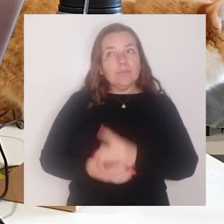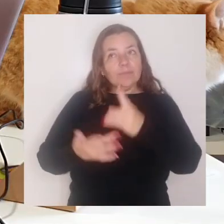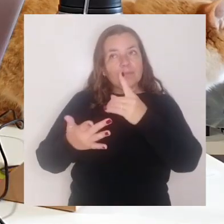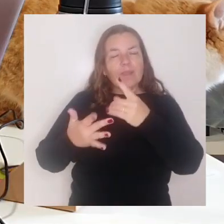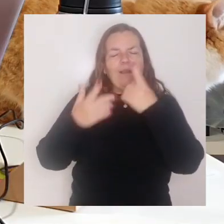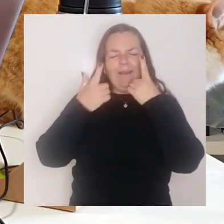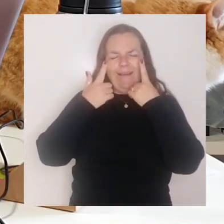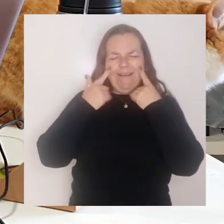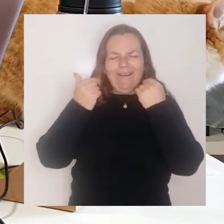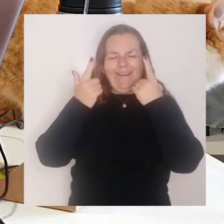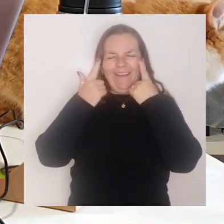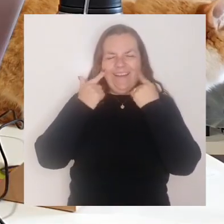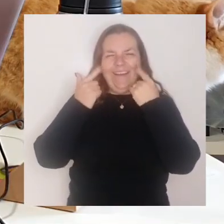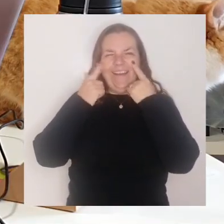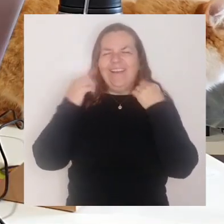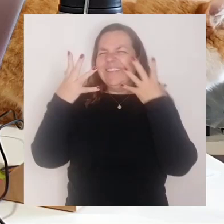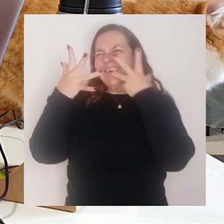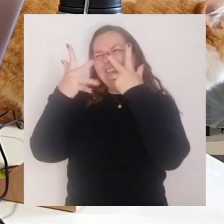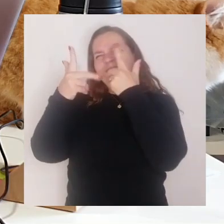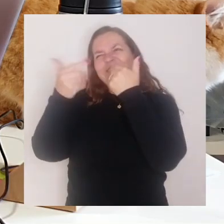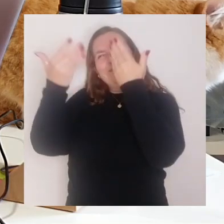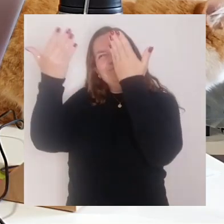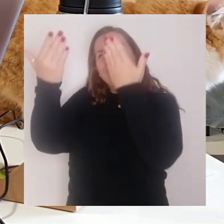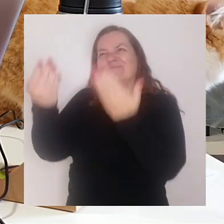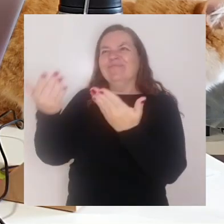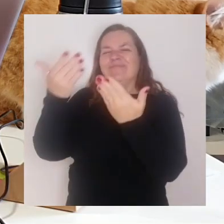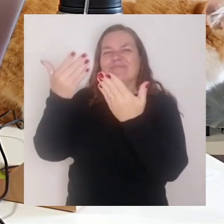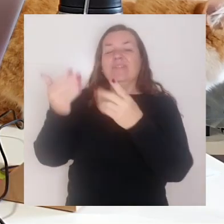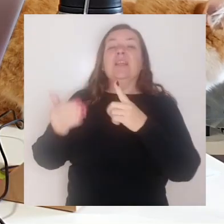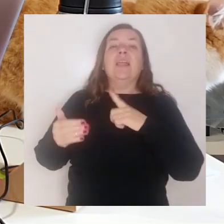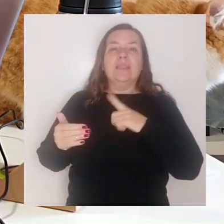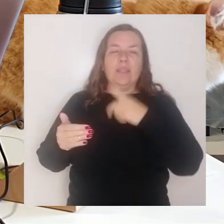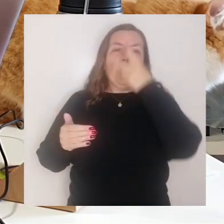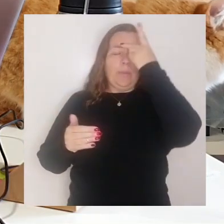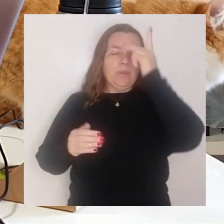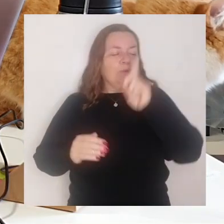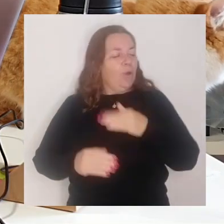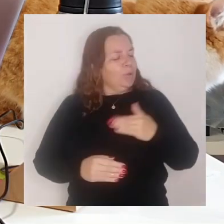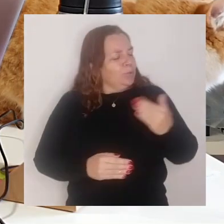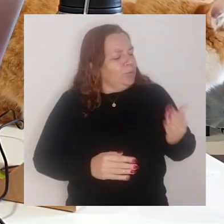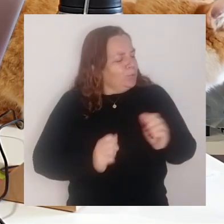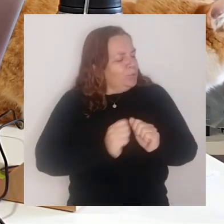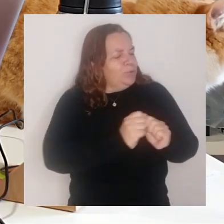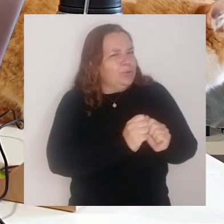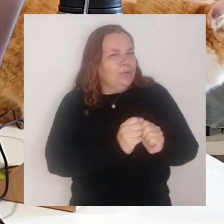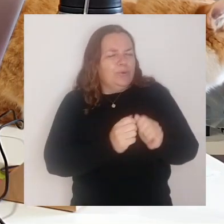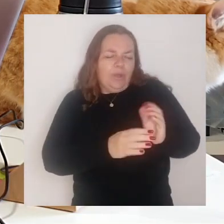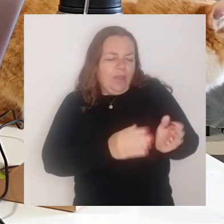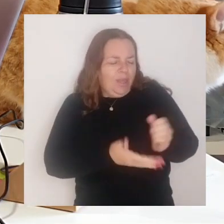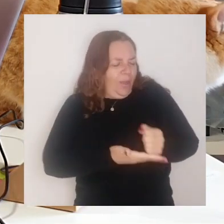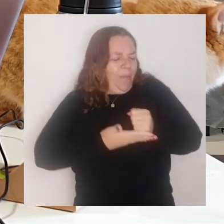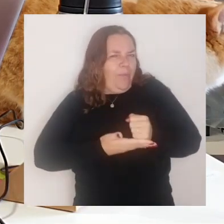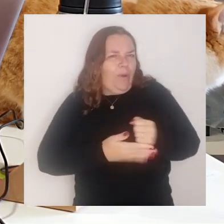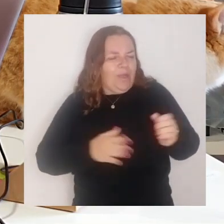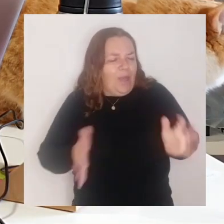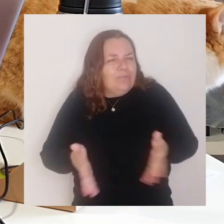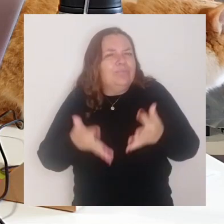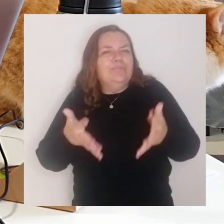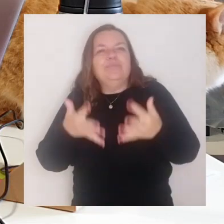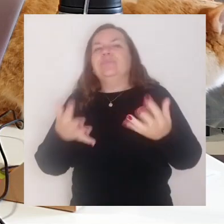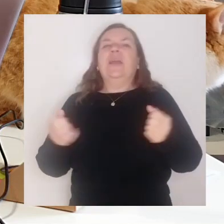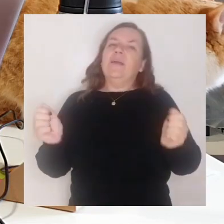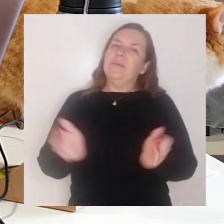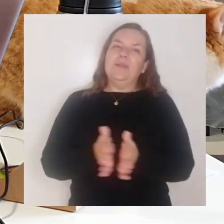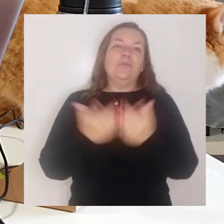E ela se acaba de chorar, né, gente? Que lindo, que lindo. Eu acho que ter alguém do seu lado que te apoia, que te surpreende, que te